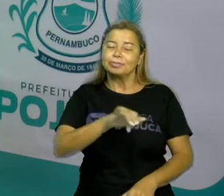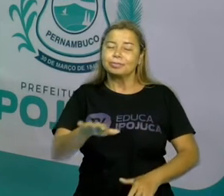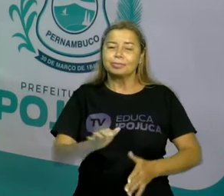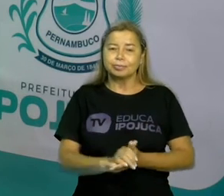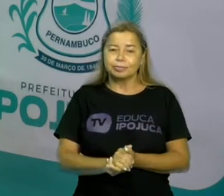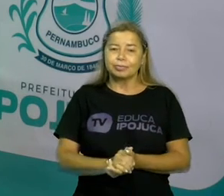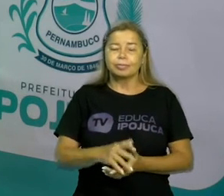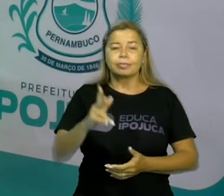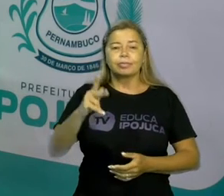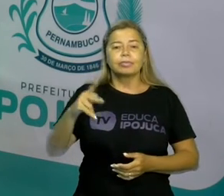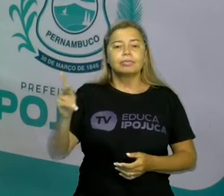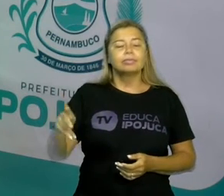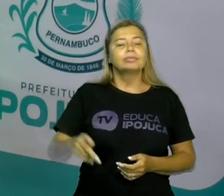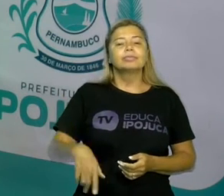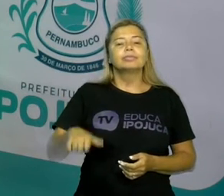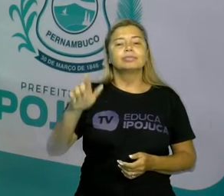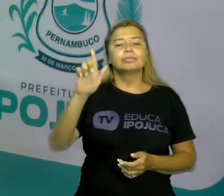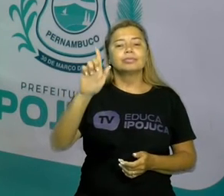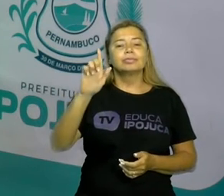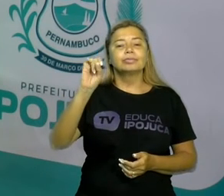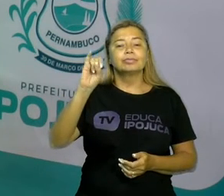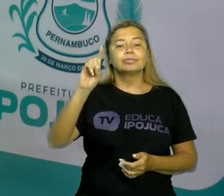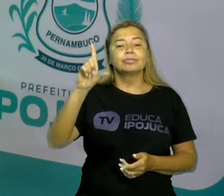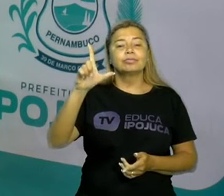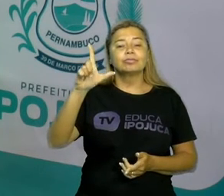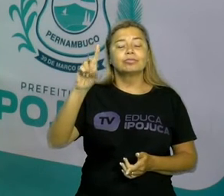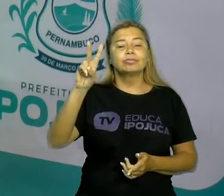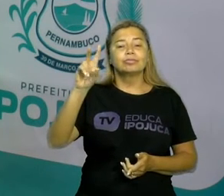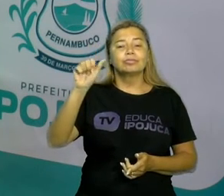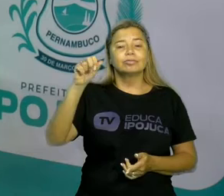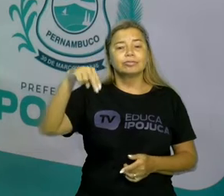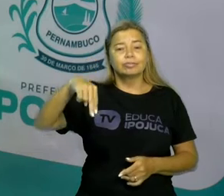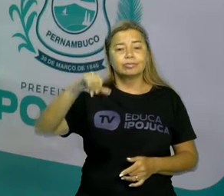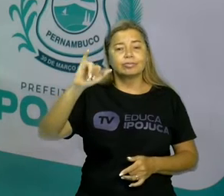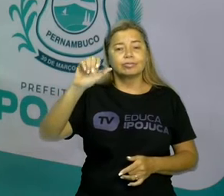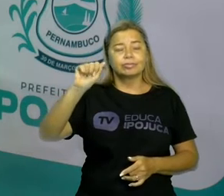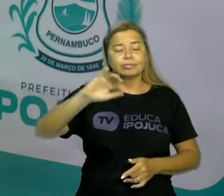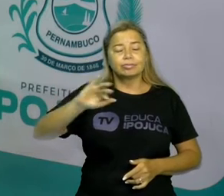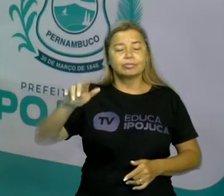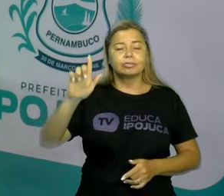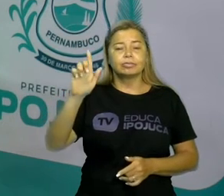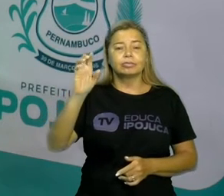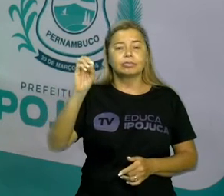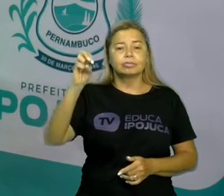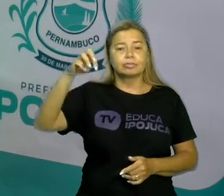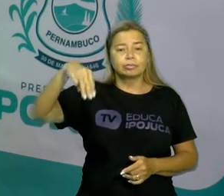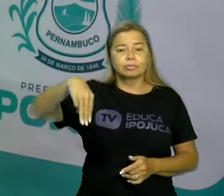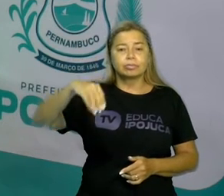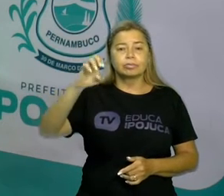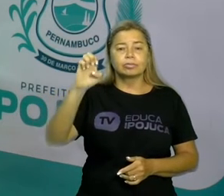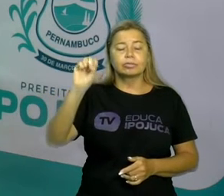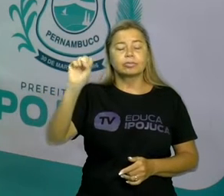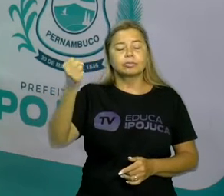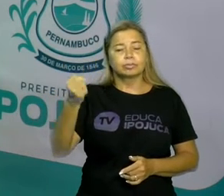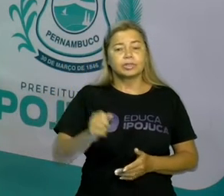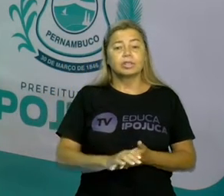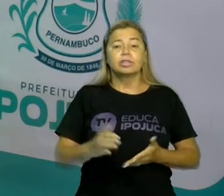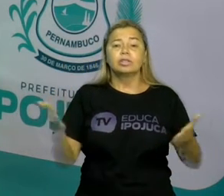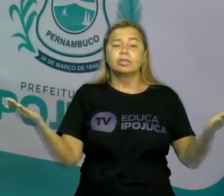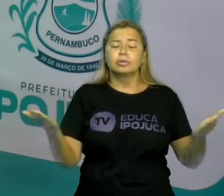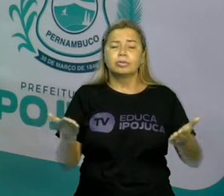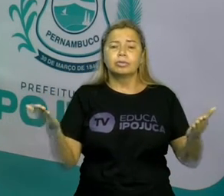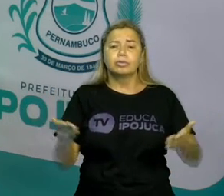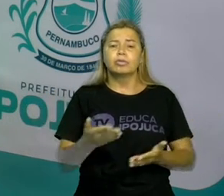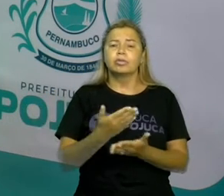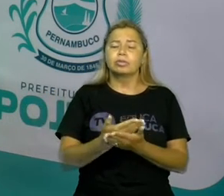fala é a vossa professora, Gilvânia Gomes, e estamos em mais uma aula da matéria de